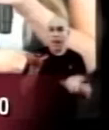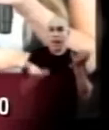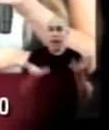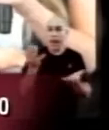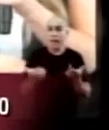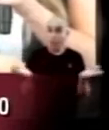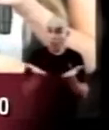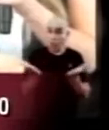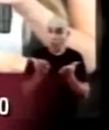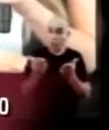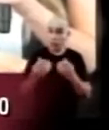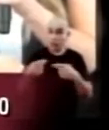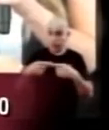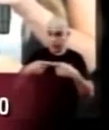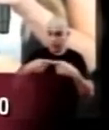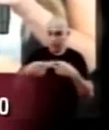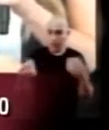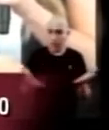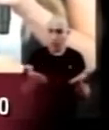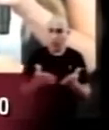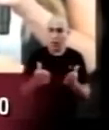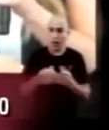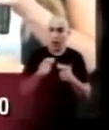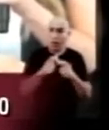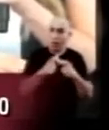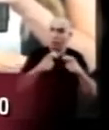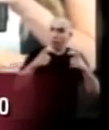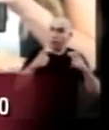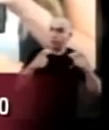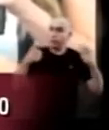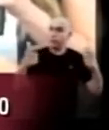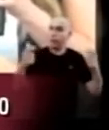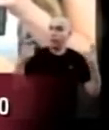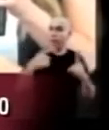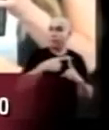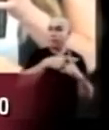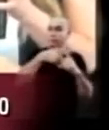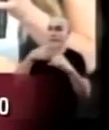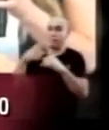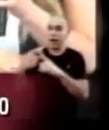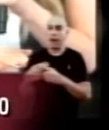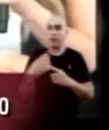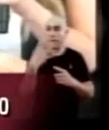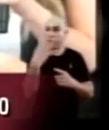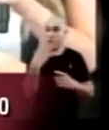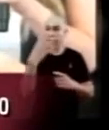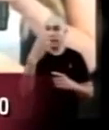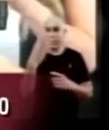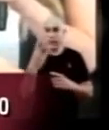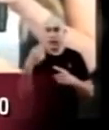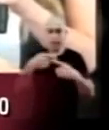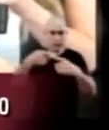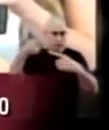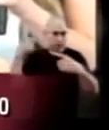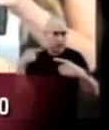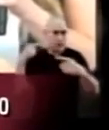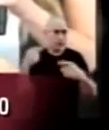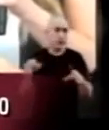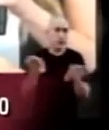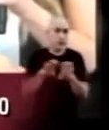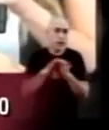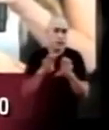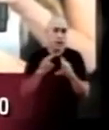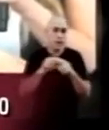semana 41, a 42 subiu esse percentual de positividade e a 43 também. Só que, embora tenha subido esse percentual